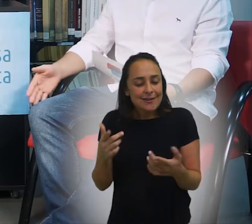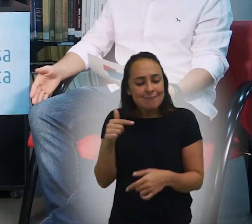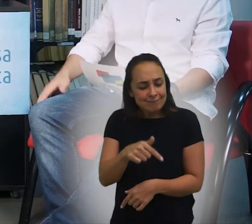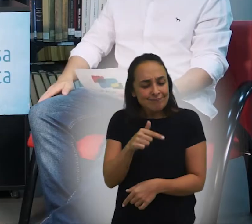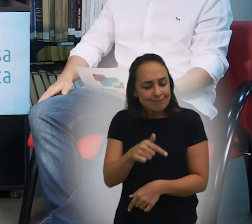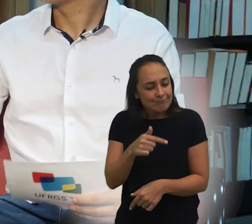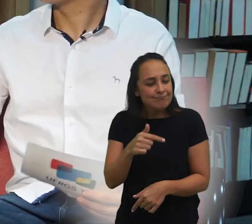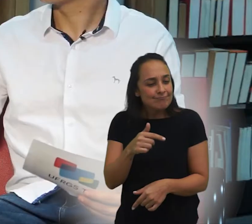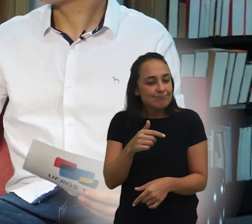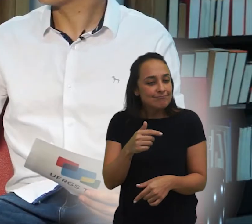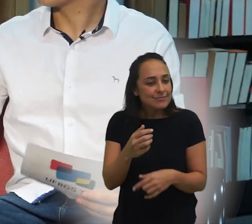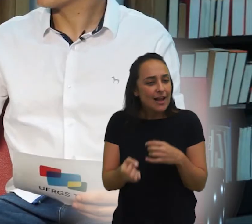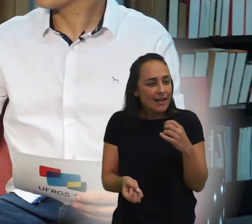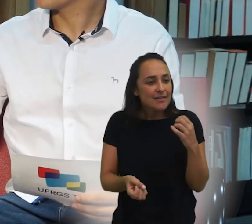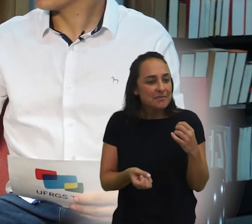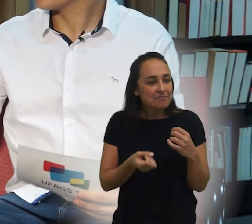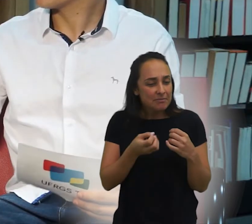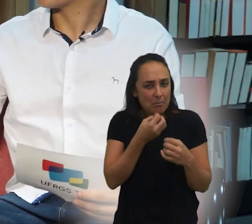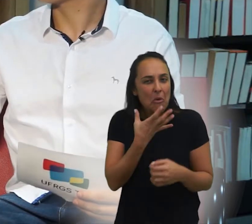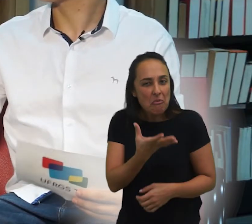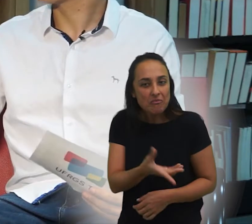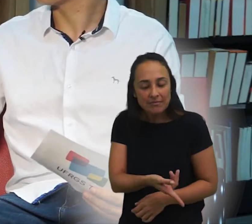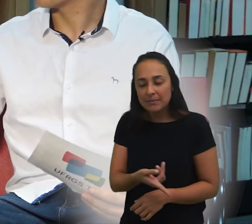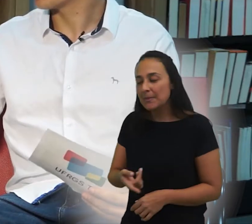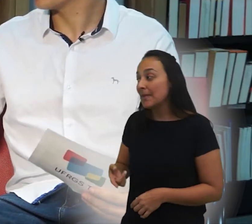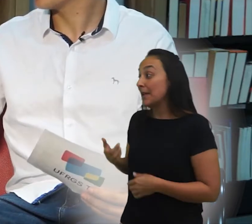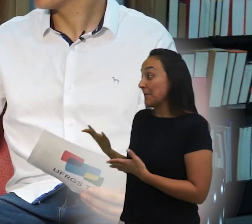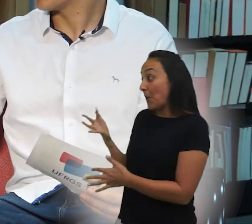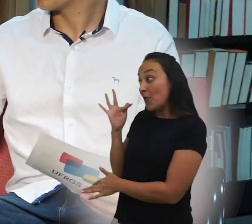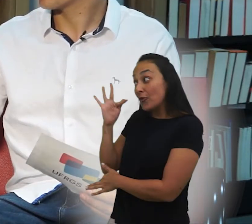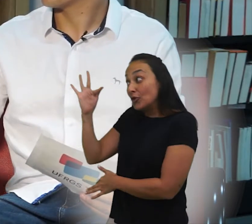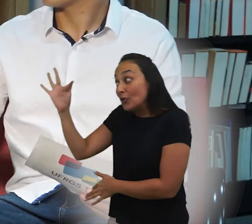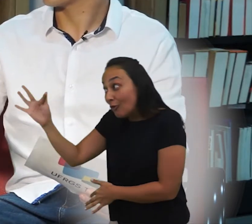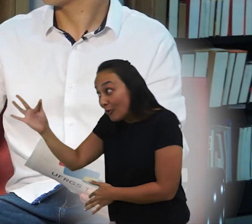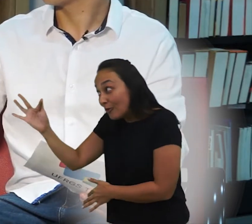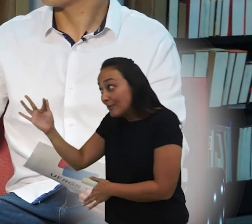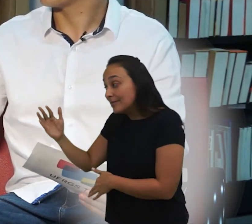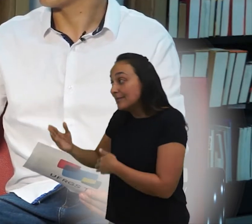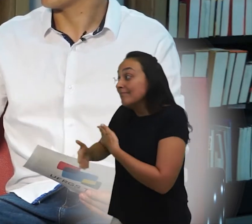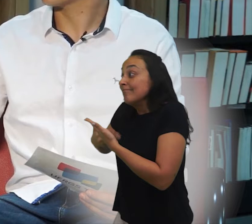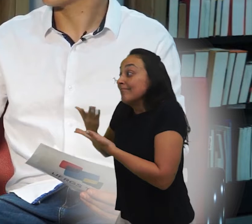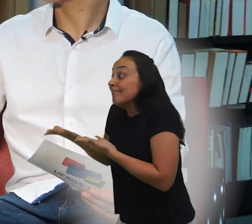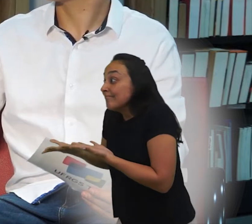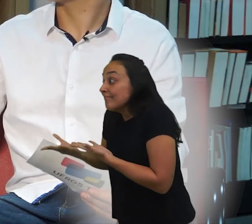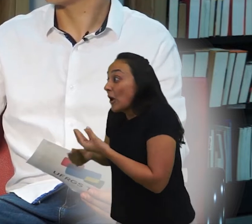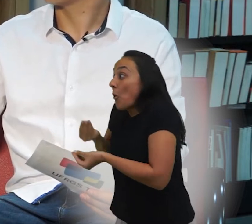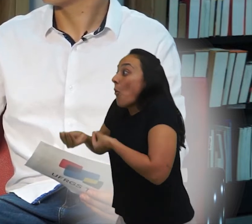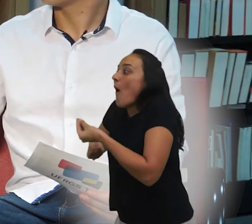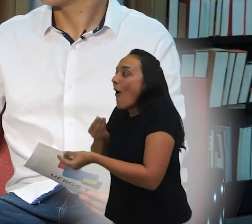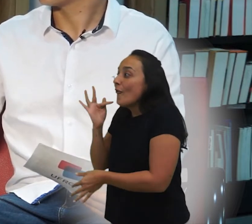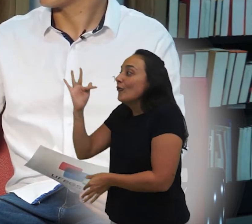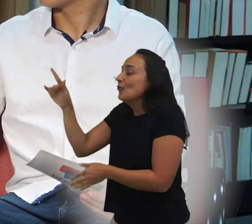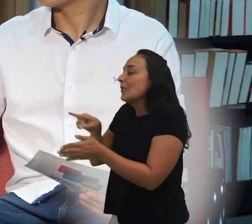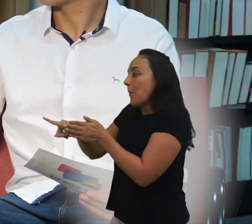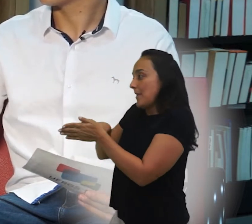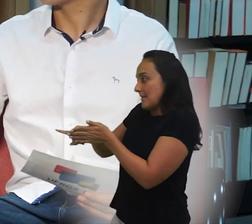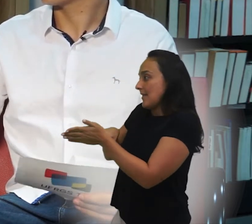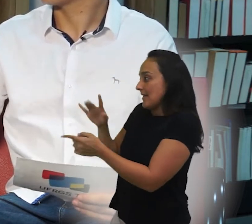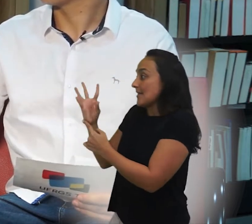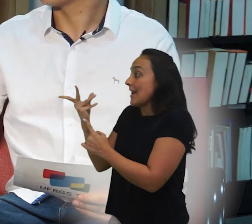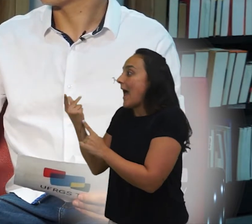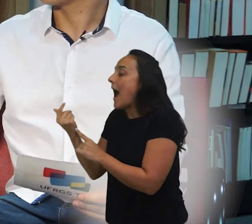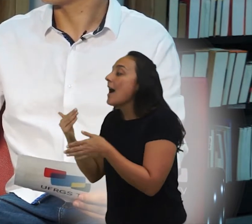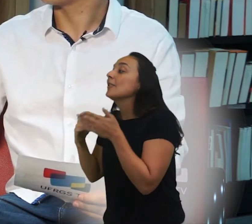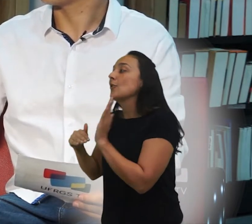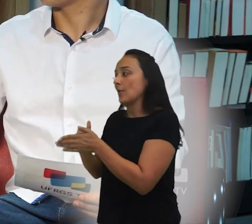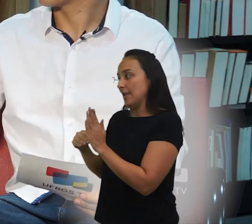pouco do futuro da pesquisa na arte contemporânea, agora com essa cultura digital, essa arte digital chegando, né,